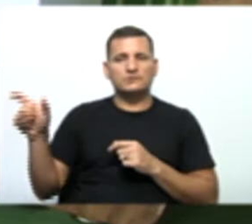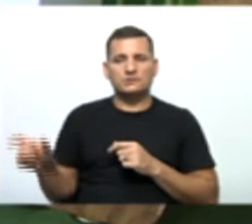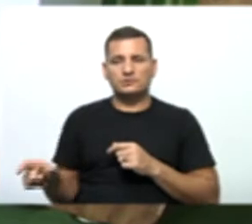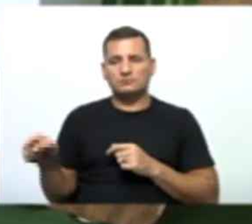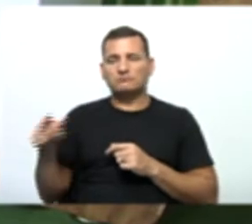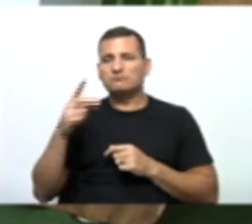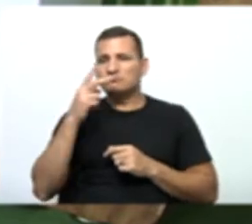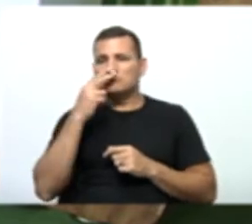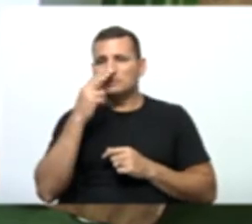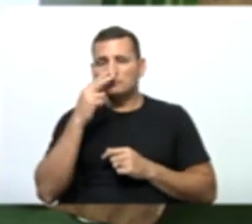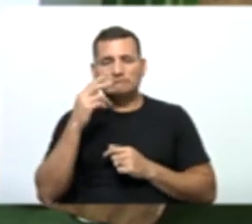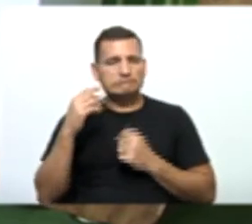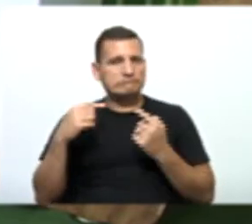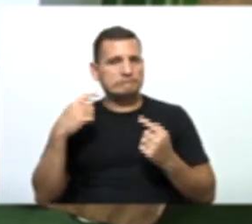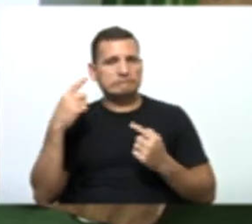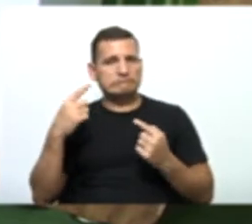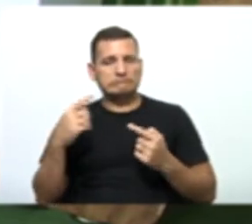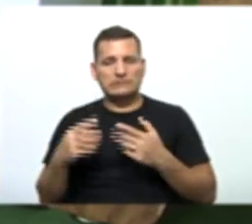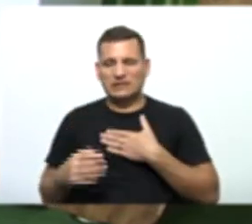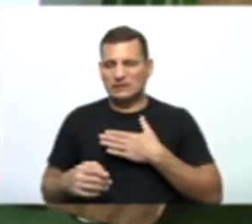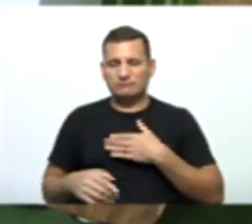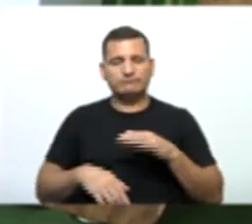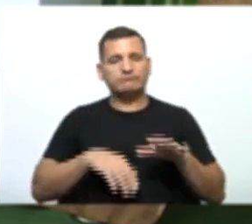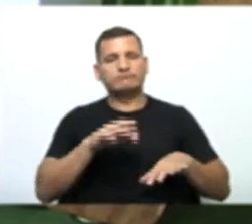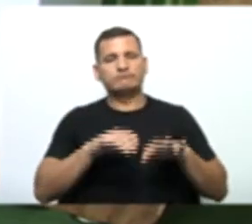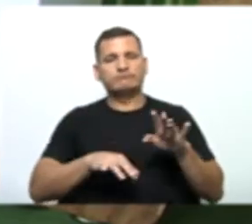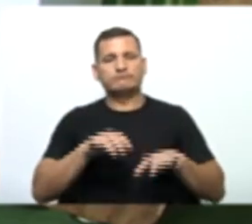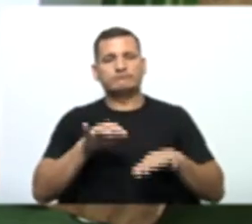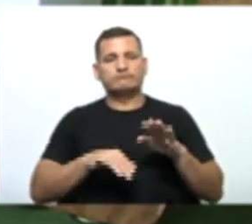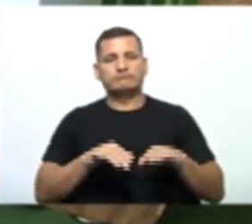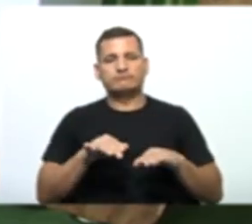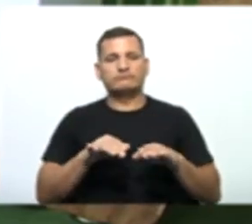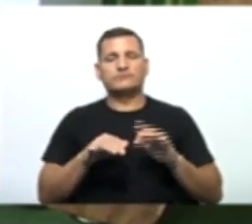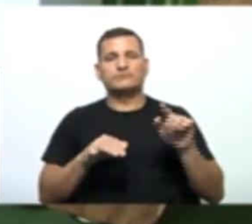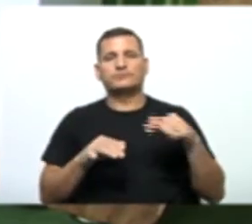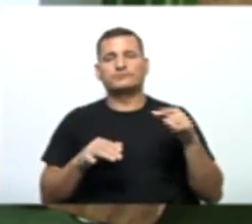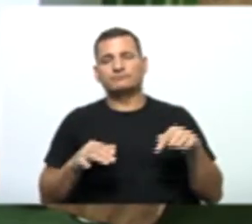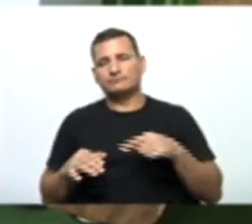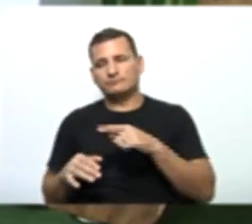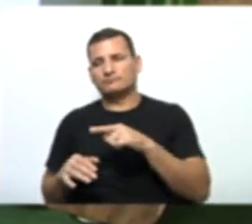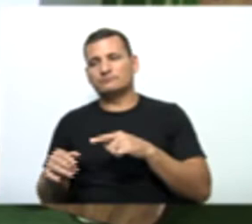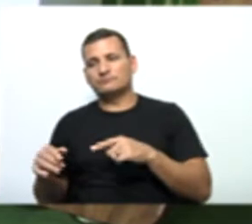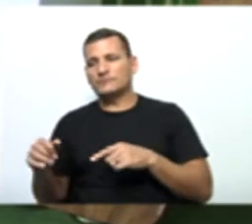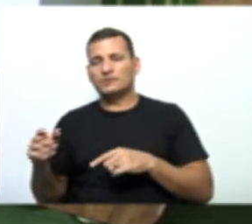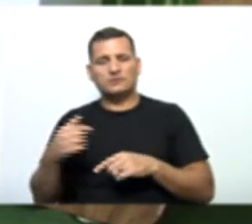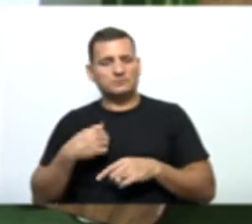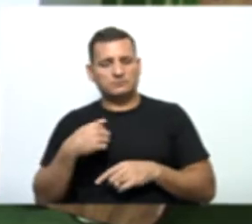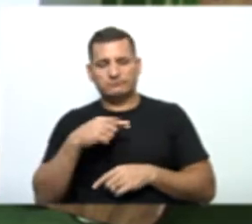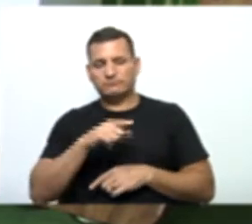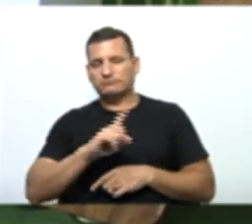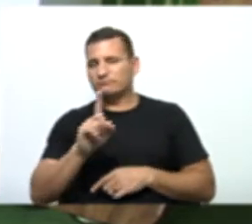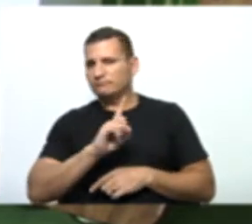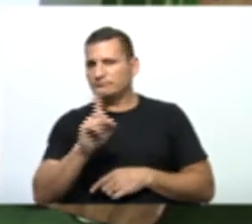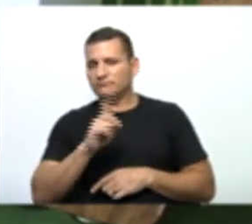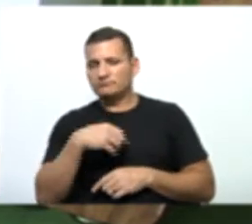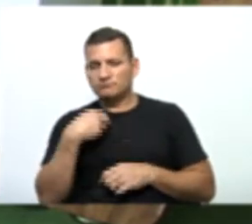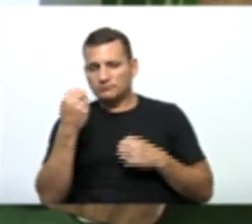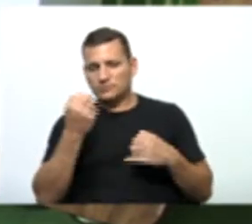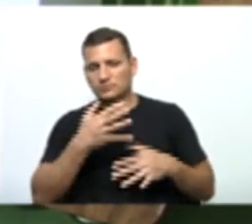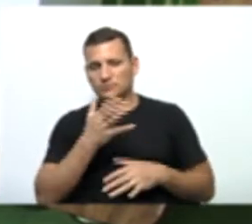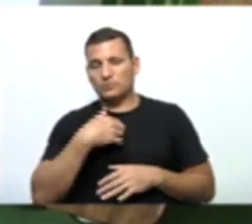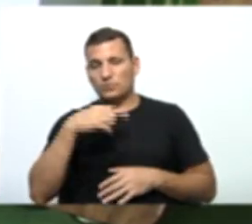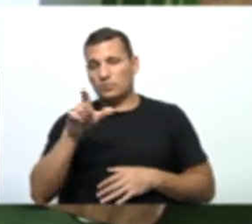ficando louco. Vou fazer do jeito que eu quero aqui. E aí quando chega para o cliente, fala, não, eu quero do jeito que eu passei para